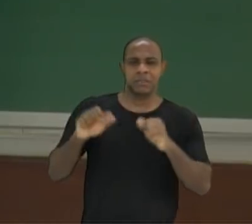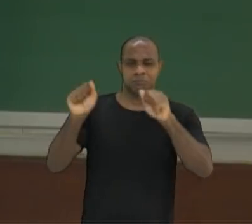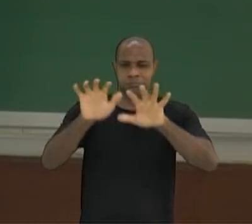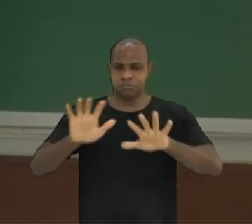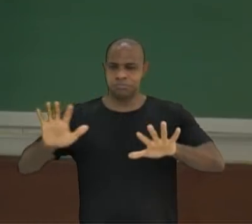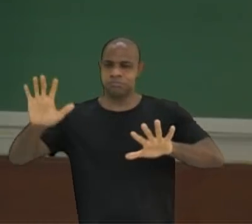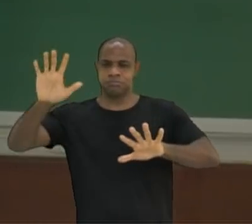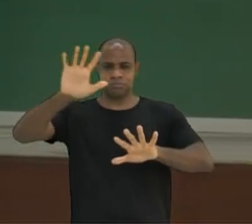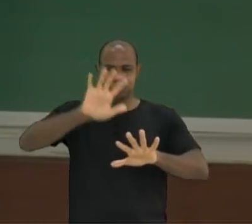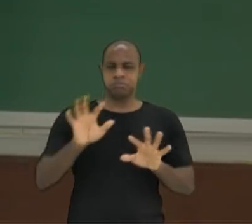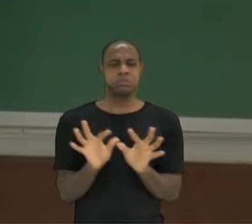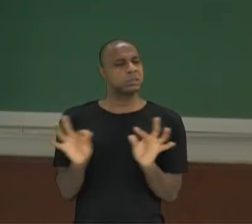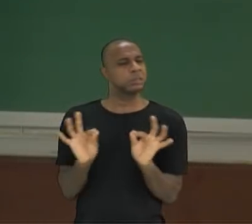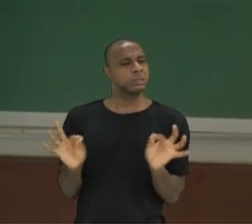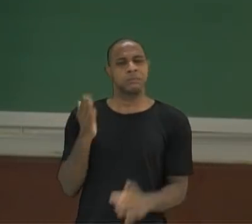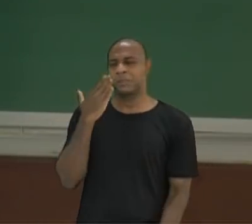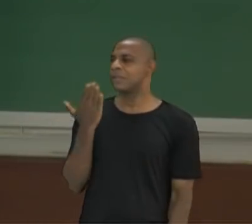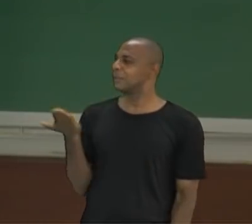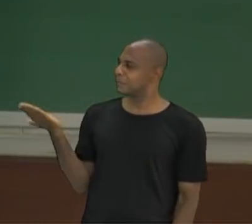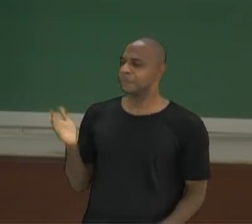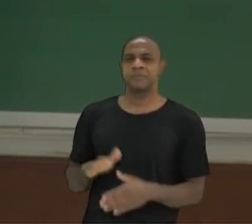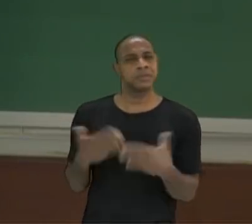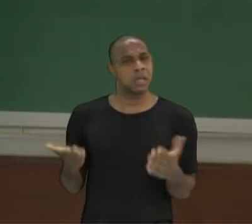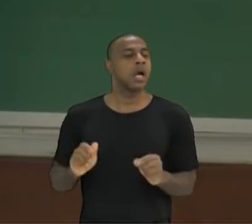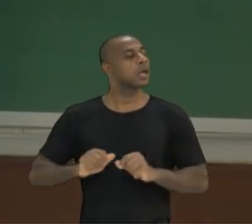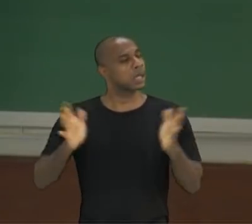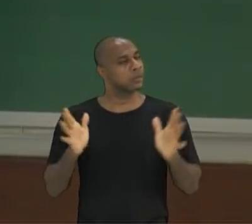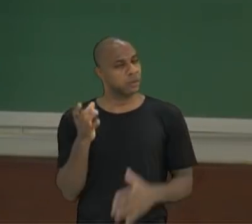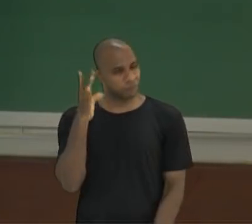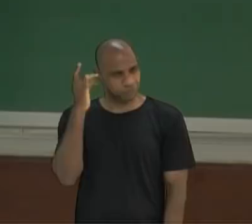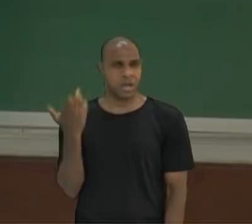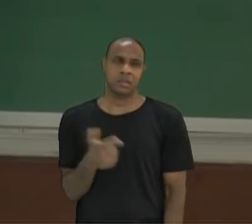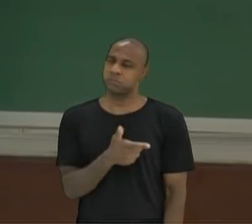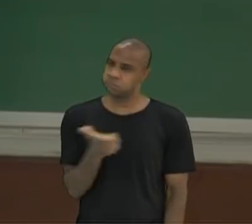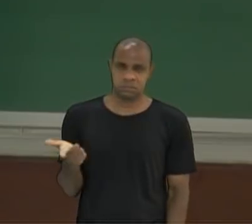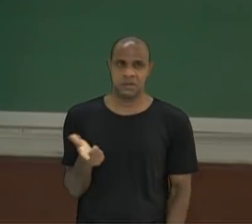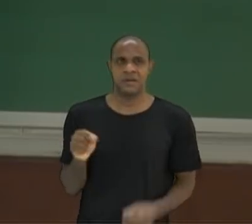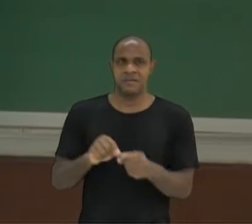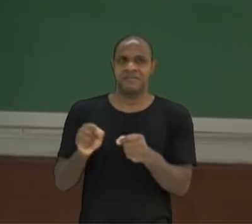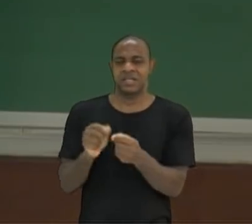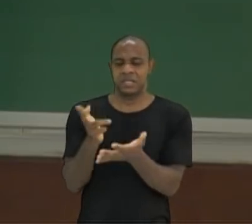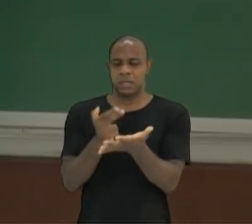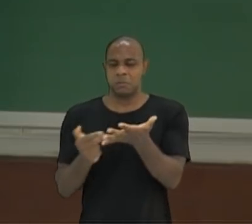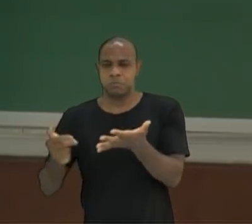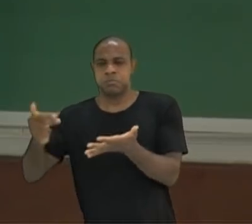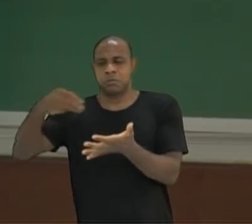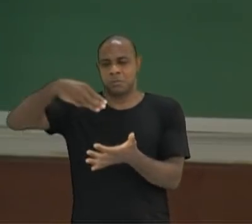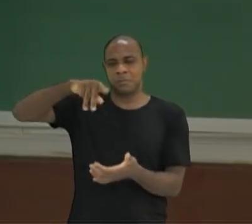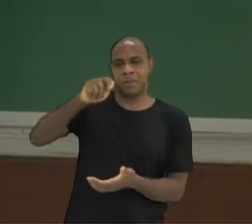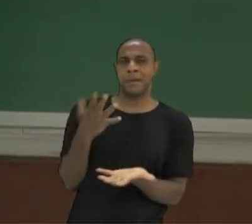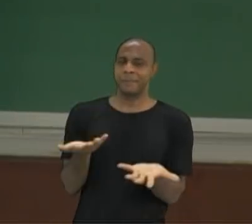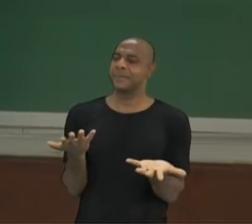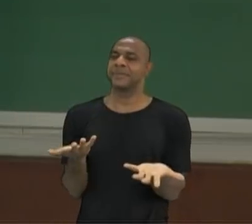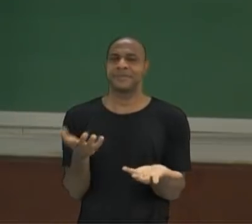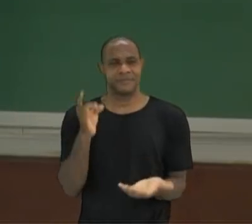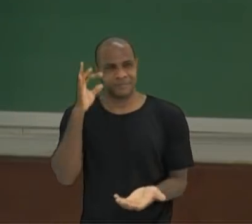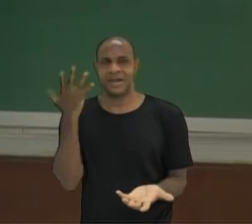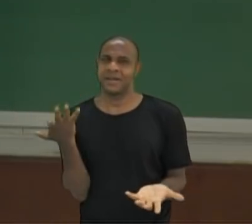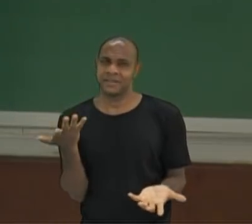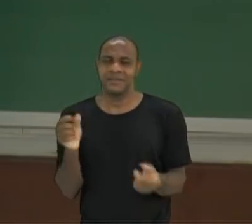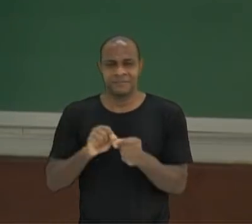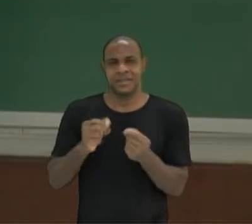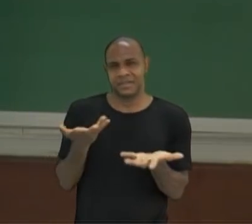tão simples relativamente. É claro que não é fácil produzir um mapa ou uma imagem como essa. Hoje nós